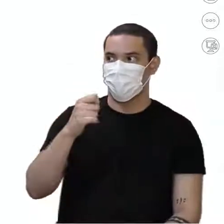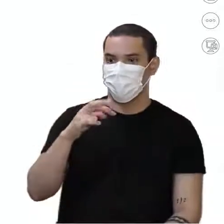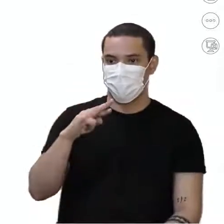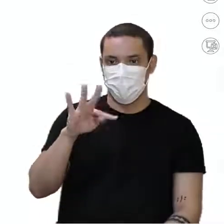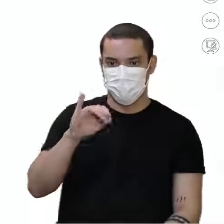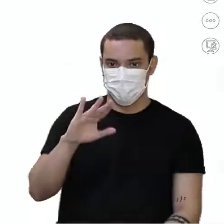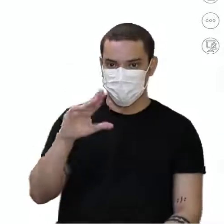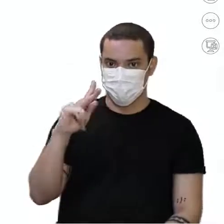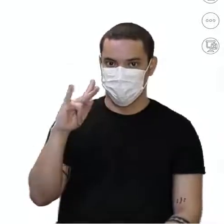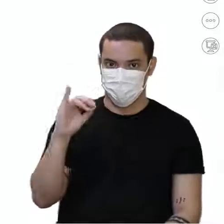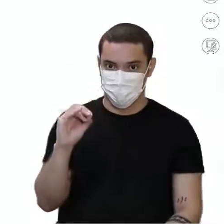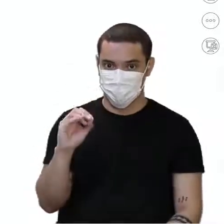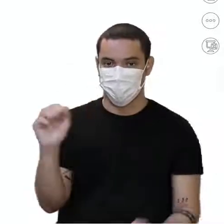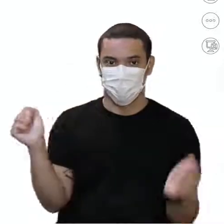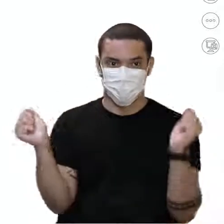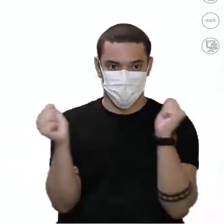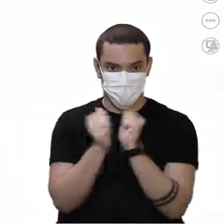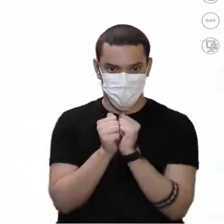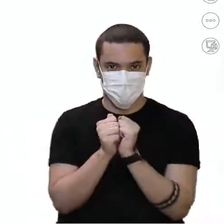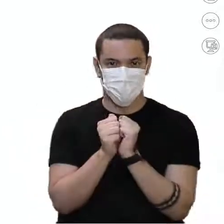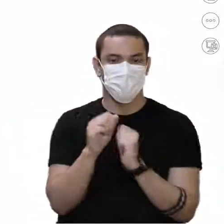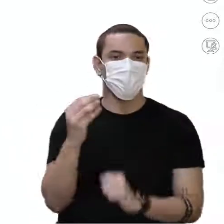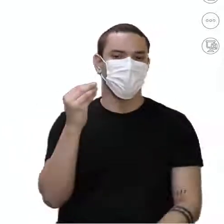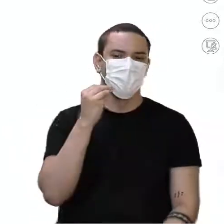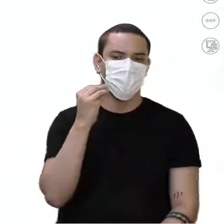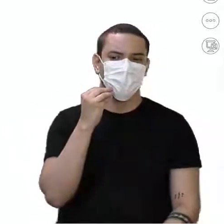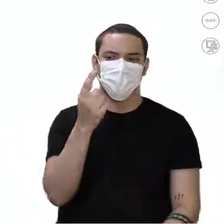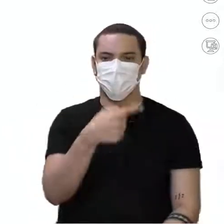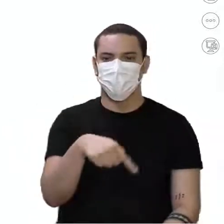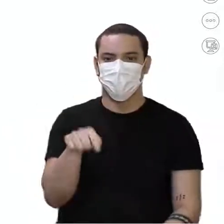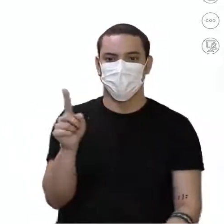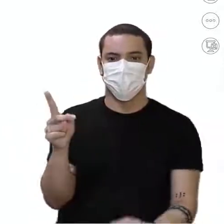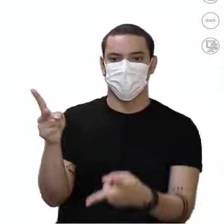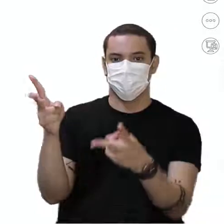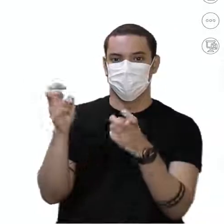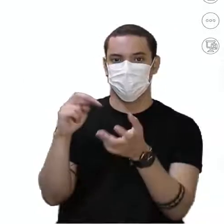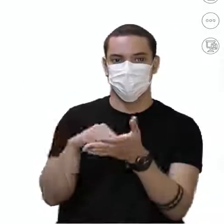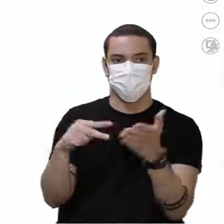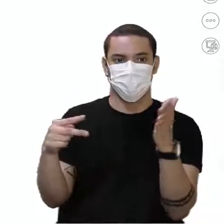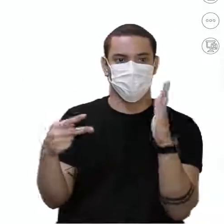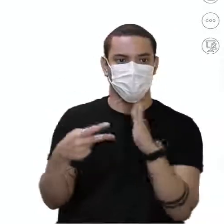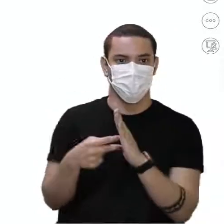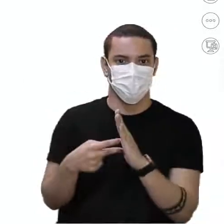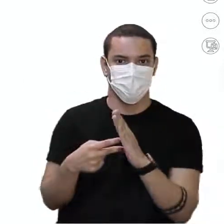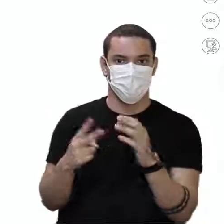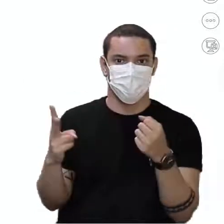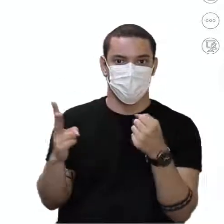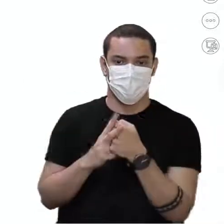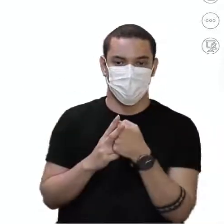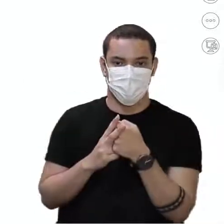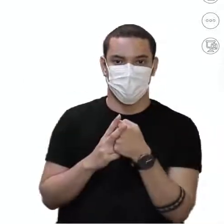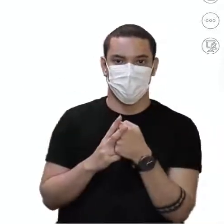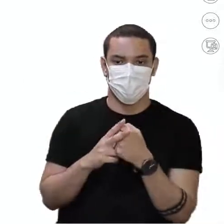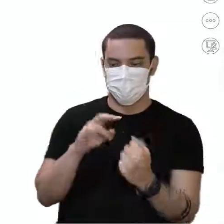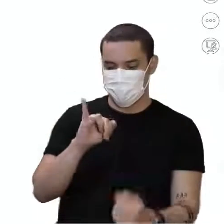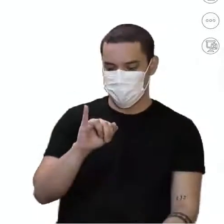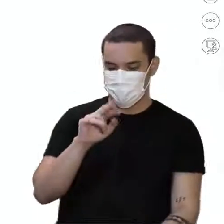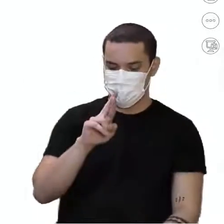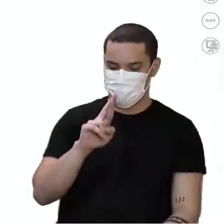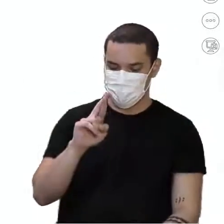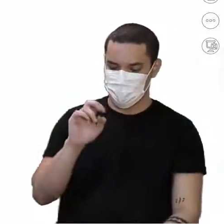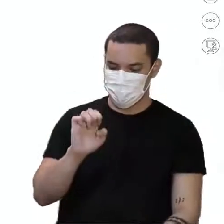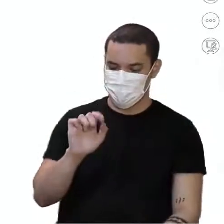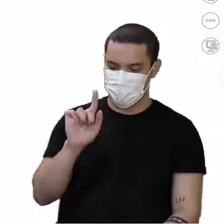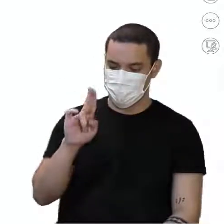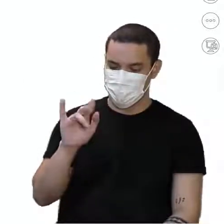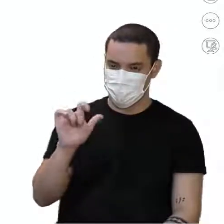verbo mugged, tá? E aqui, obviamente, vocês começam a perceber que esse é um verbo no verbo regular, porque ele